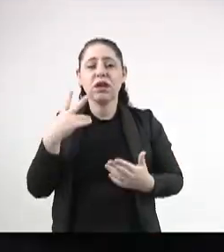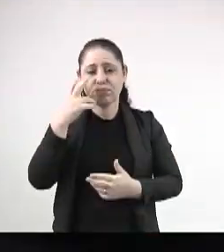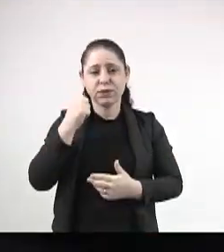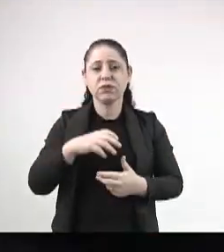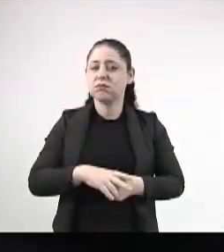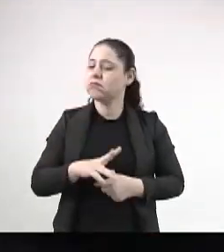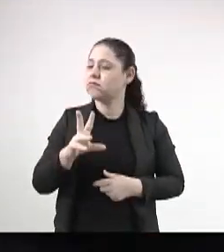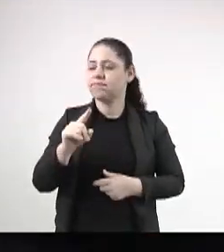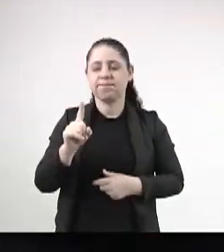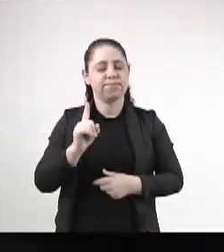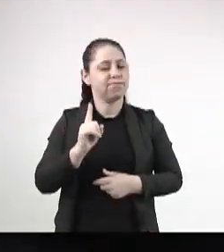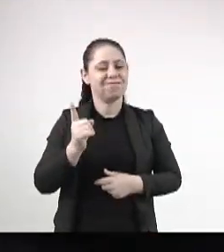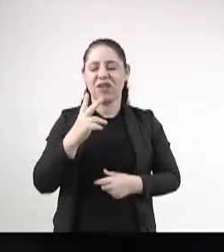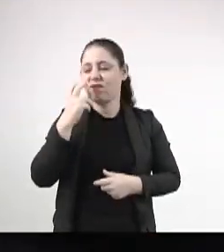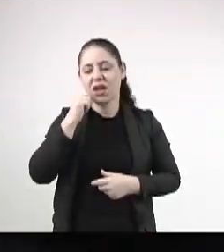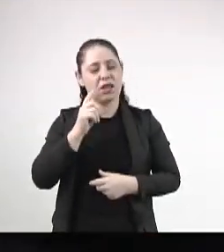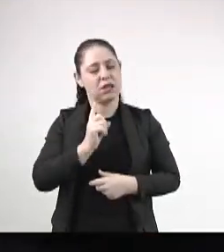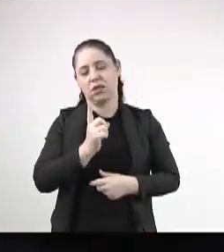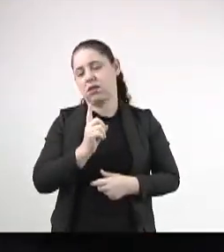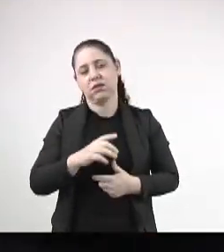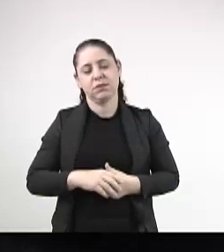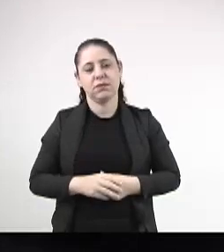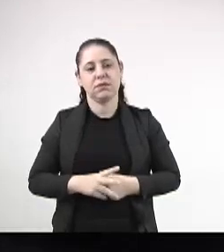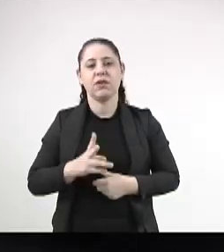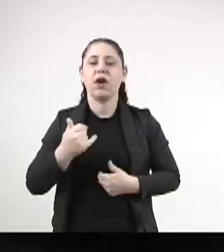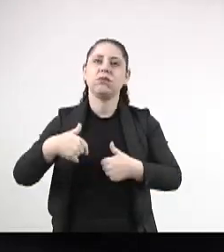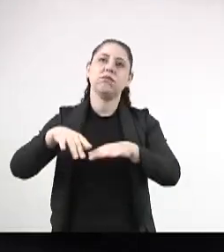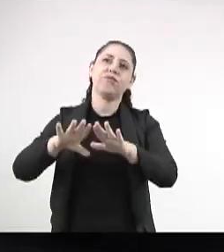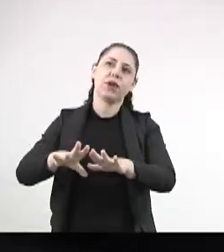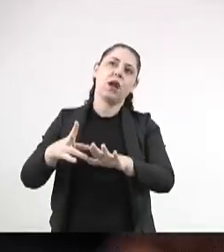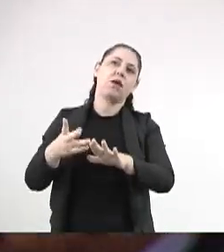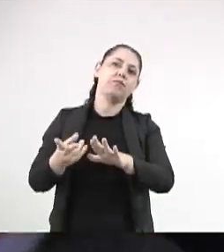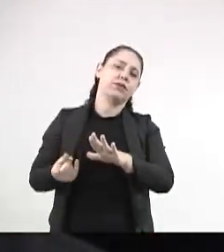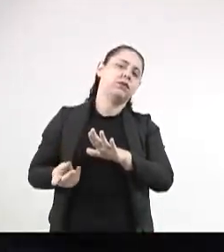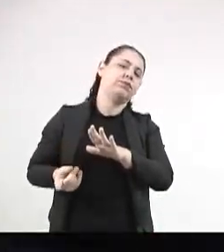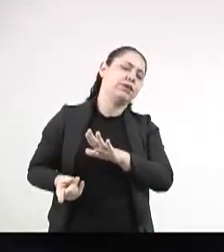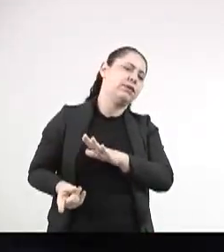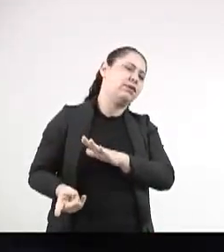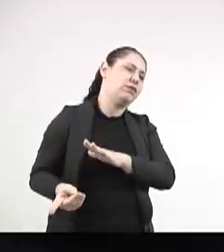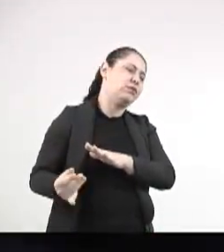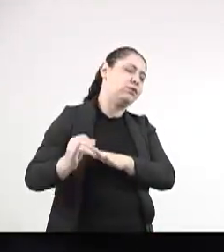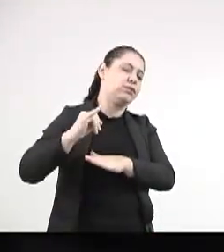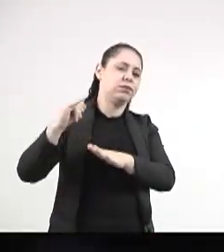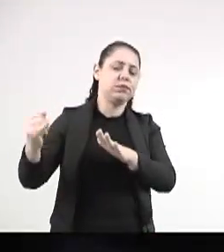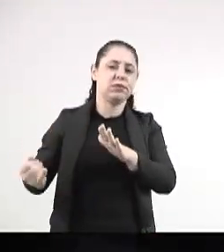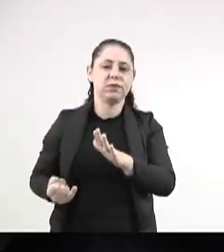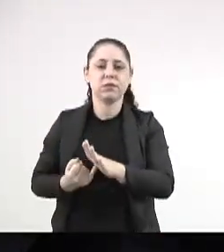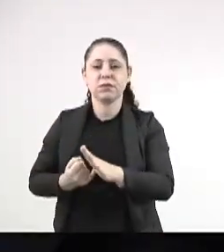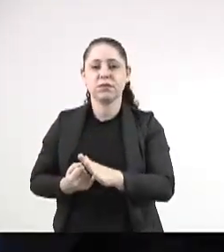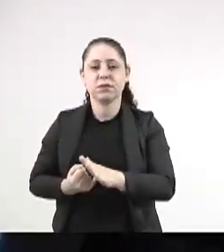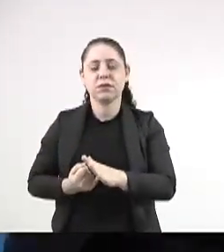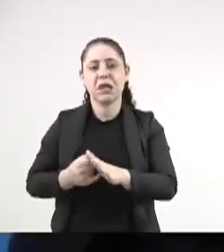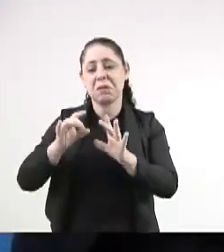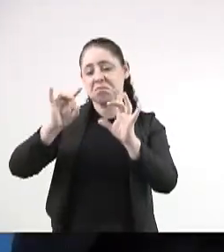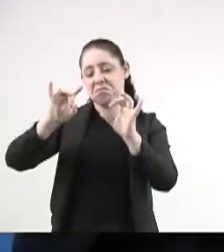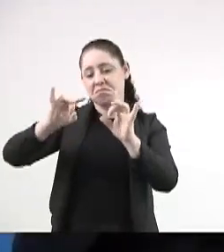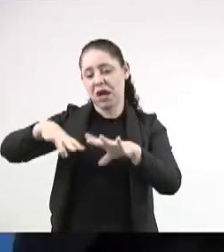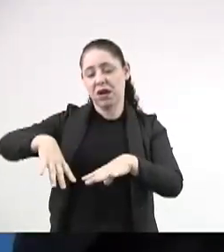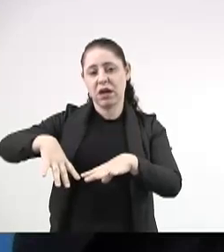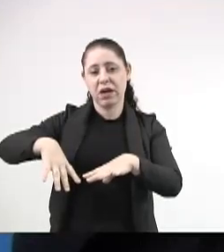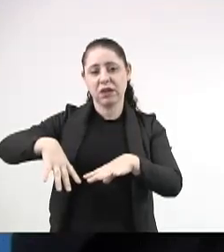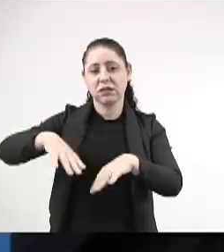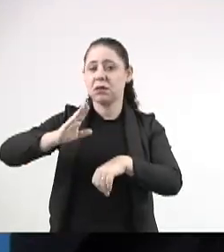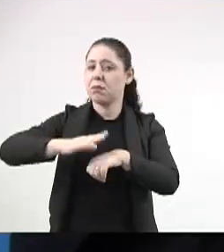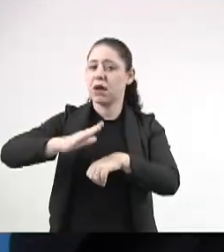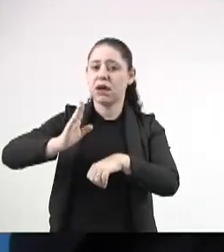adotada? Não, ela não vai ser adotada. Ela vai ficar numa entidade, no orfanato. Abandonada. Ainda mais se ela